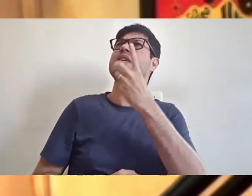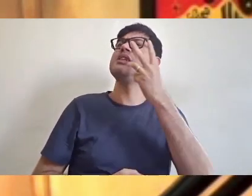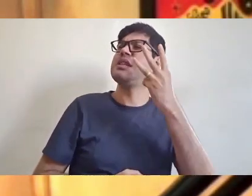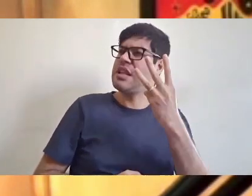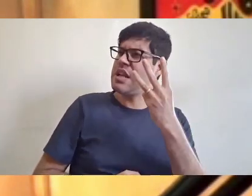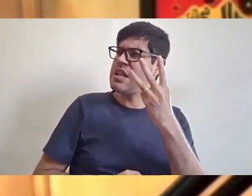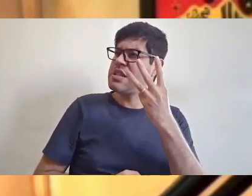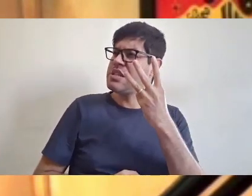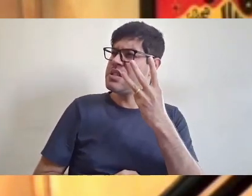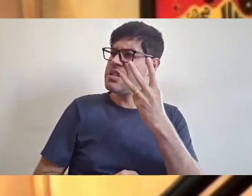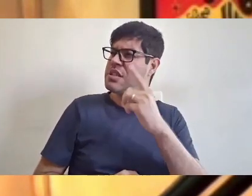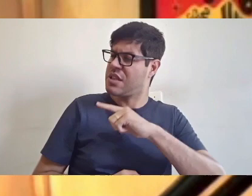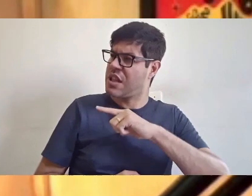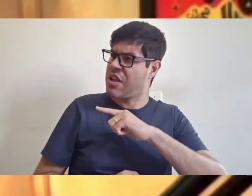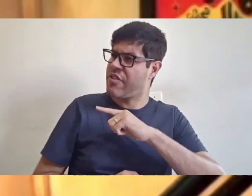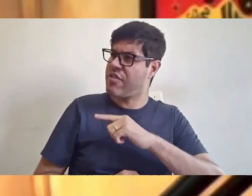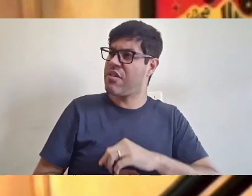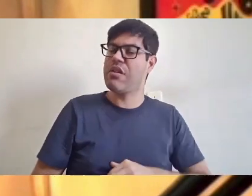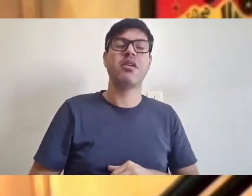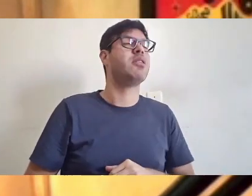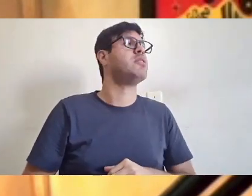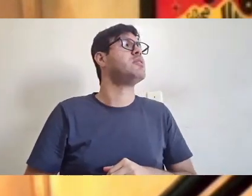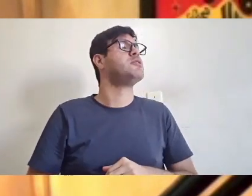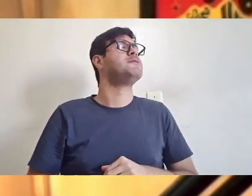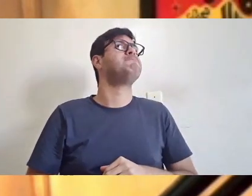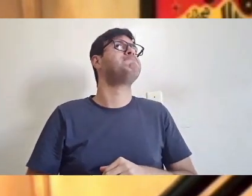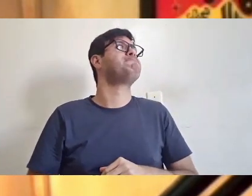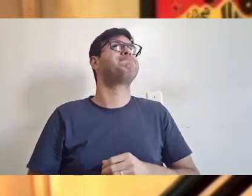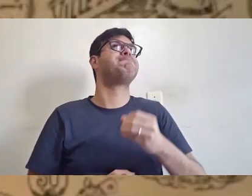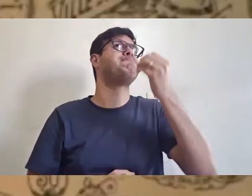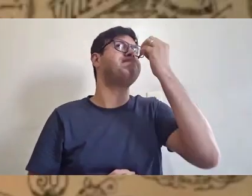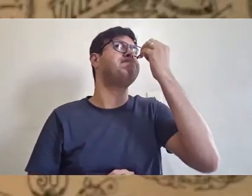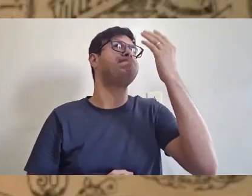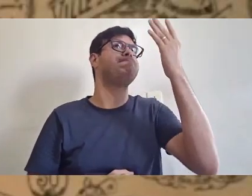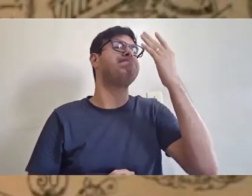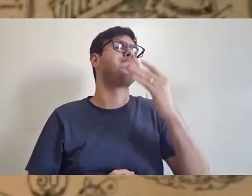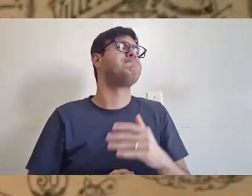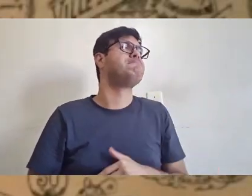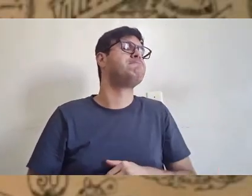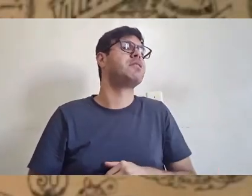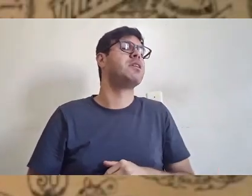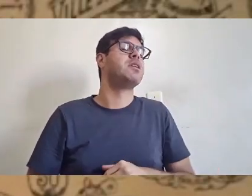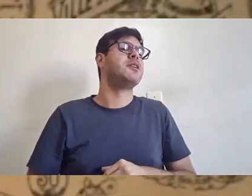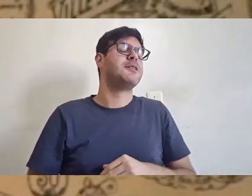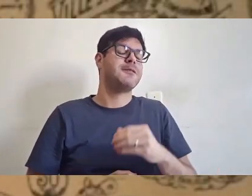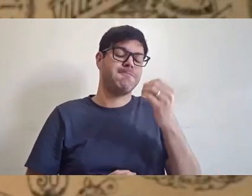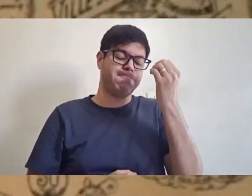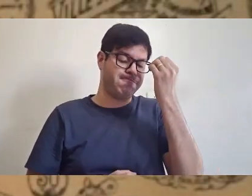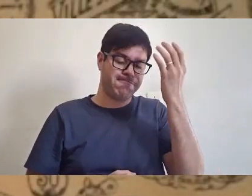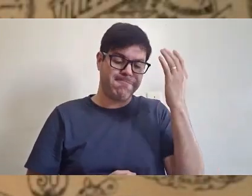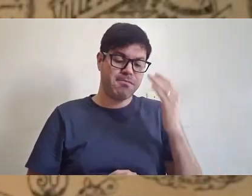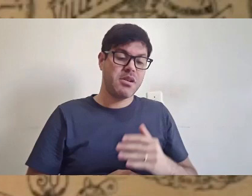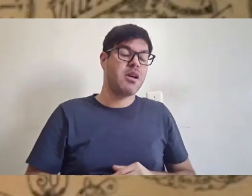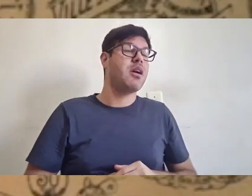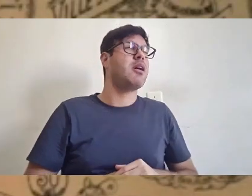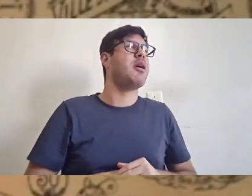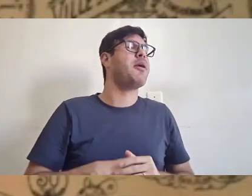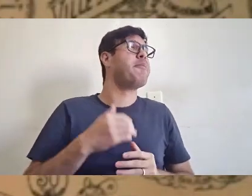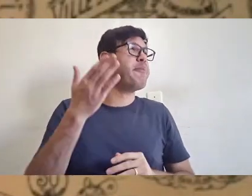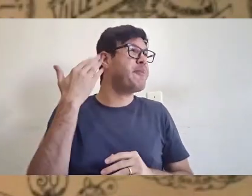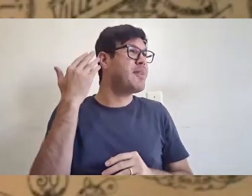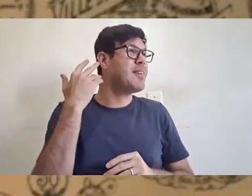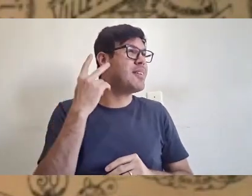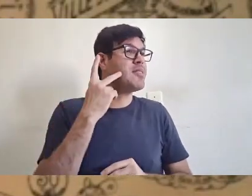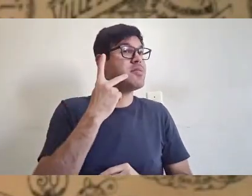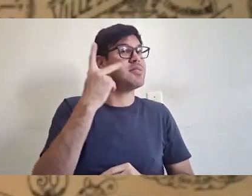1989, né? 1.013 votos? Eu não me lembro, viu, Gil? Mas foi isso aí. Eu fui o segundo mais votado naquela ocasião.